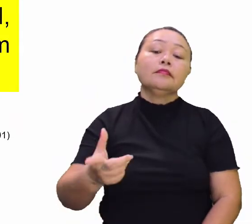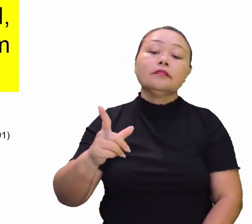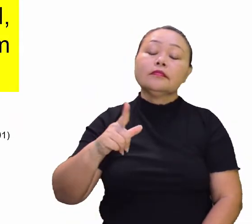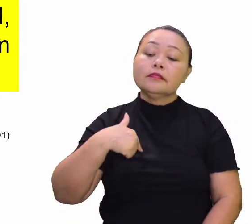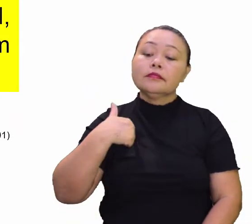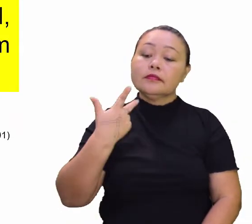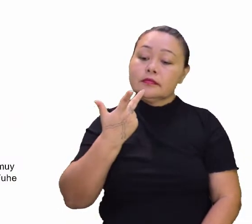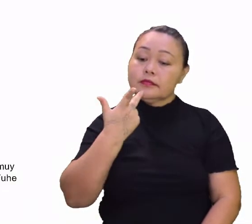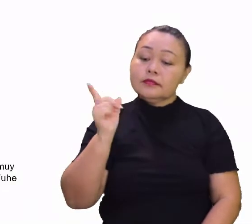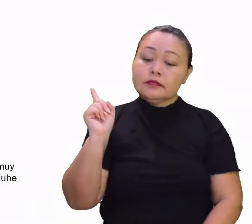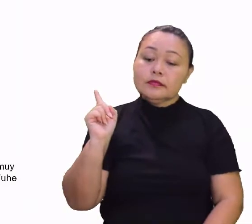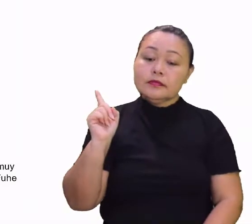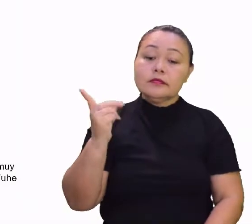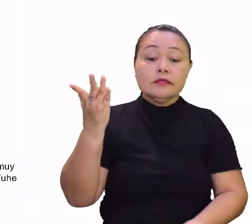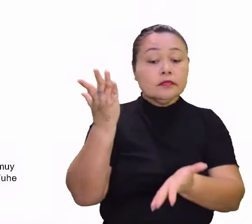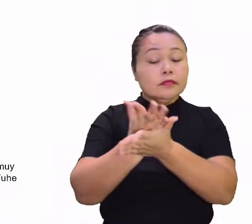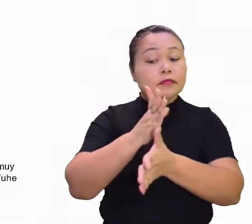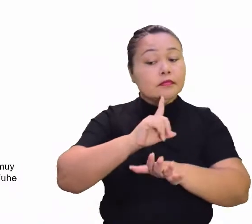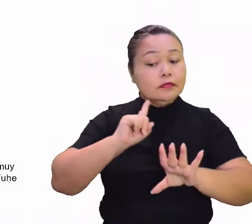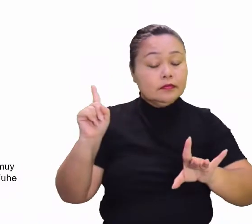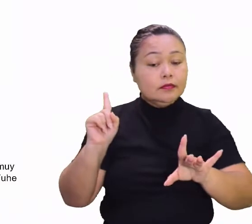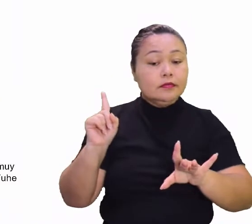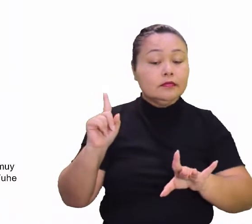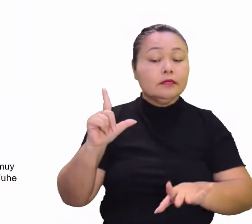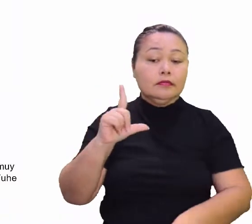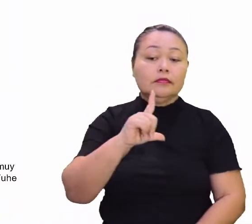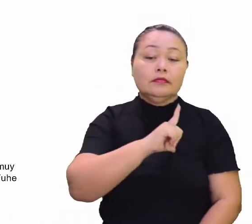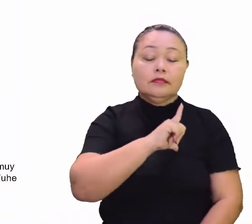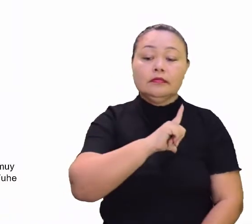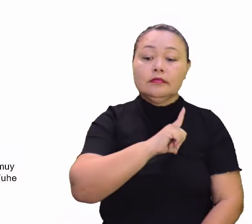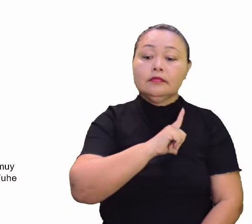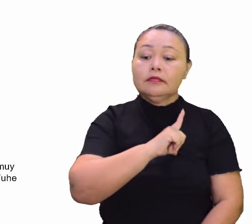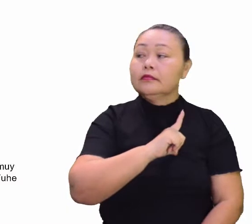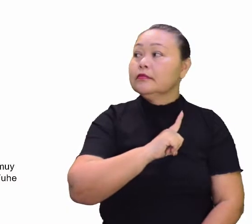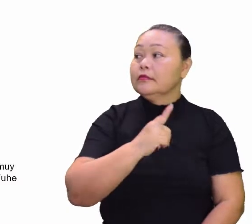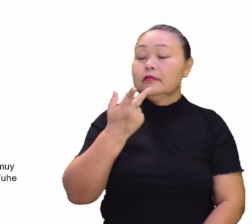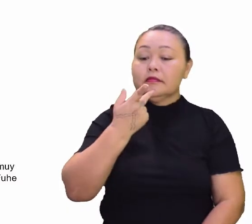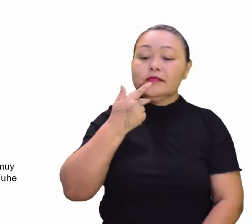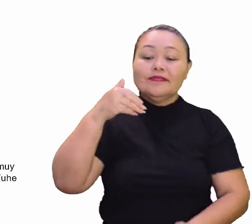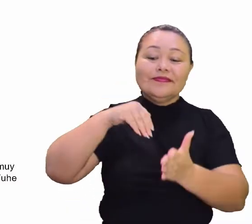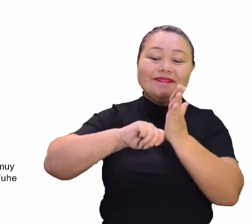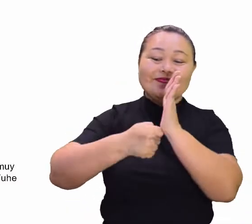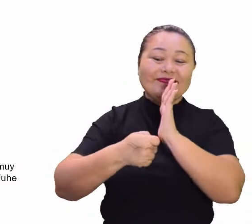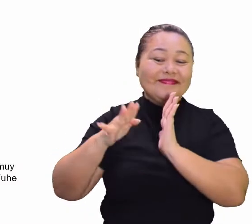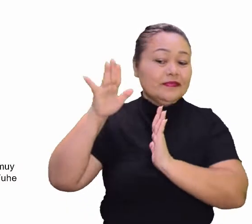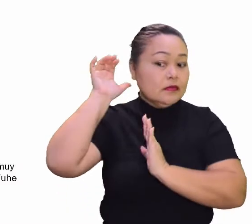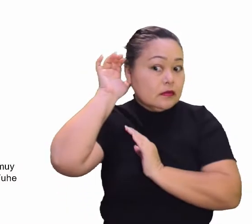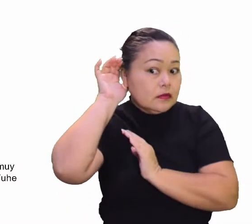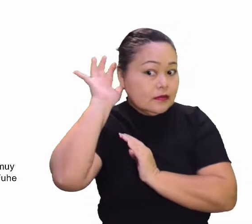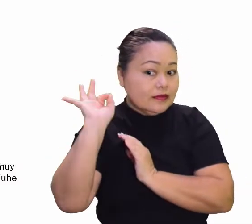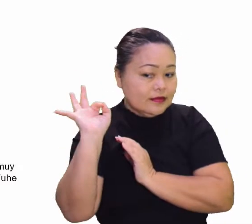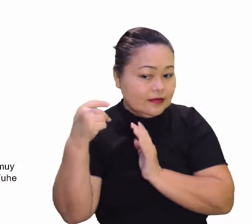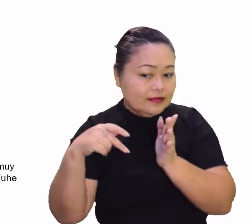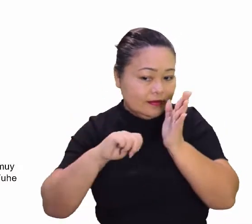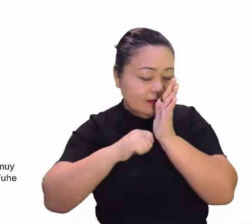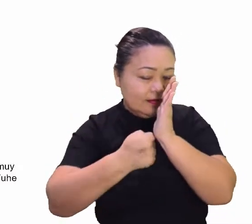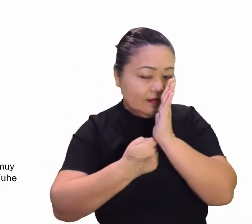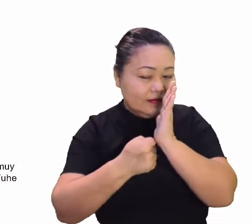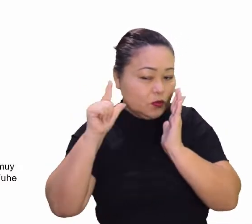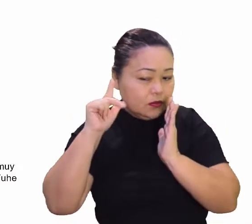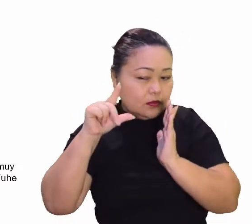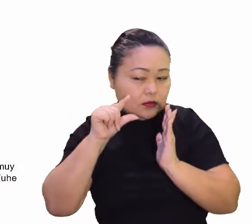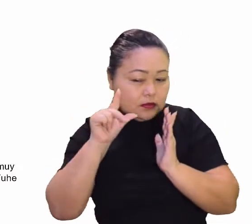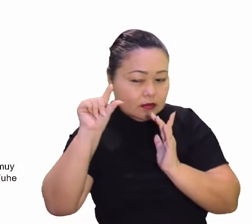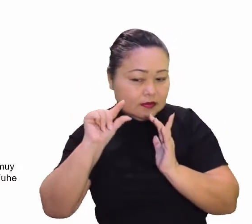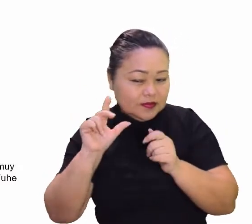Inclusive, Rogério, já que estamos falando que elas deixaram de existir, eu vou contar um segredo para ti. Conte aí. Tu não conta para ninguém, tá? Bem